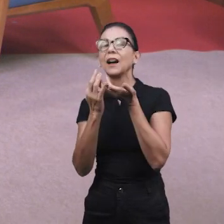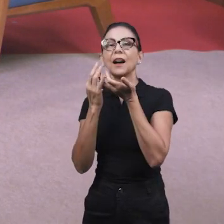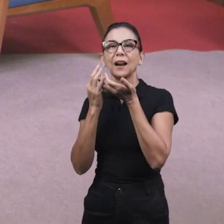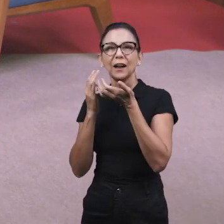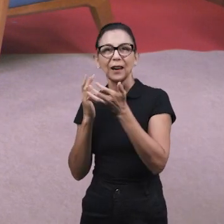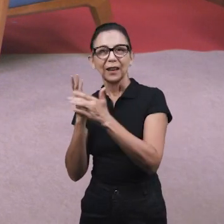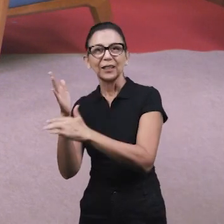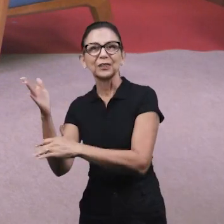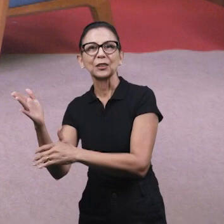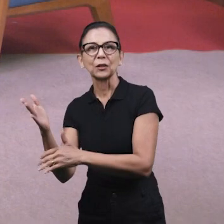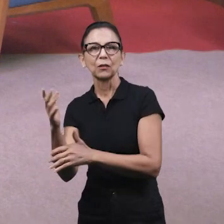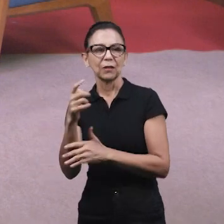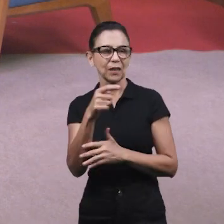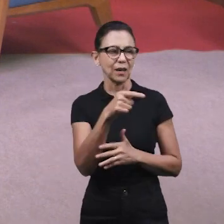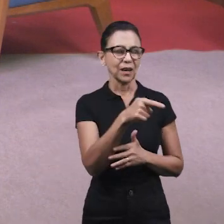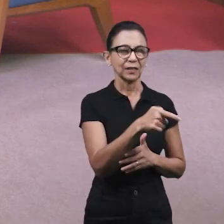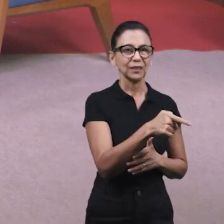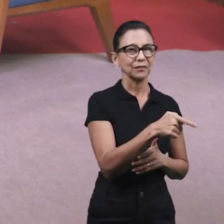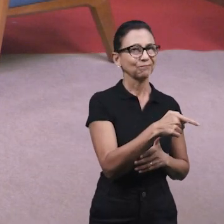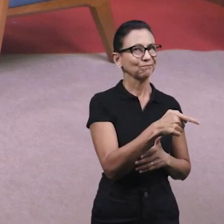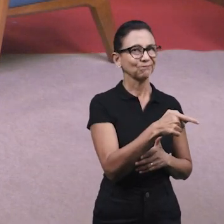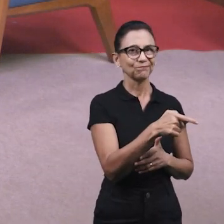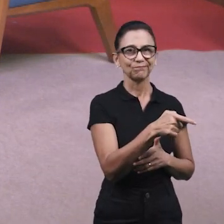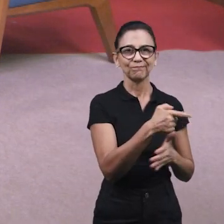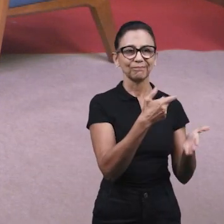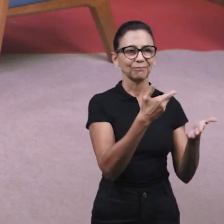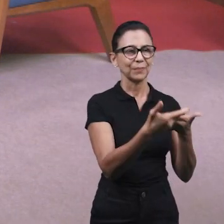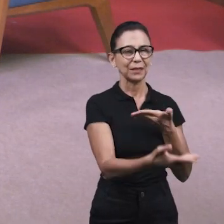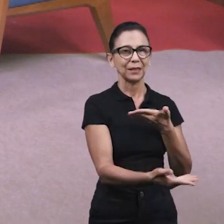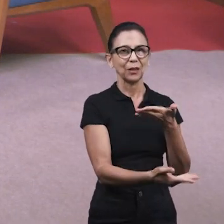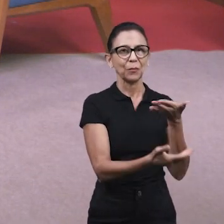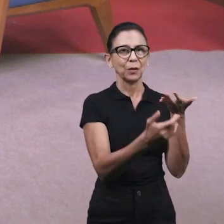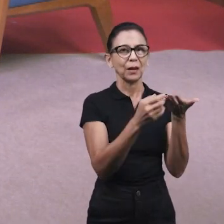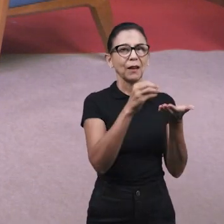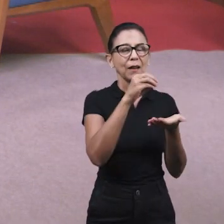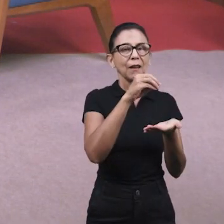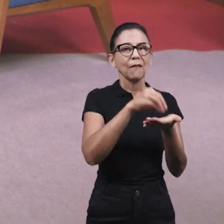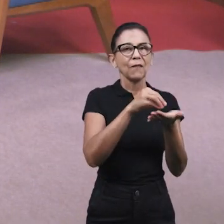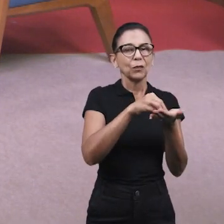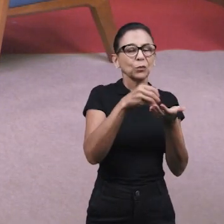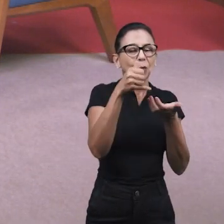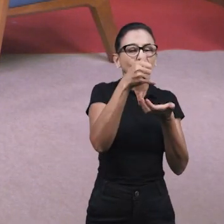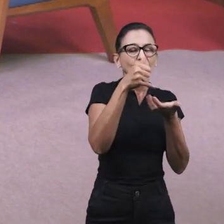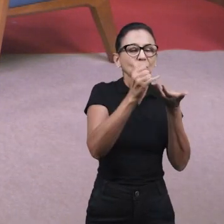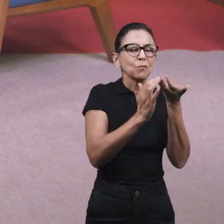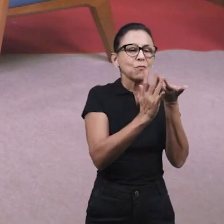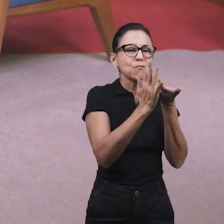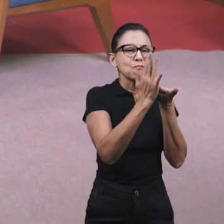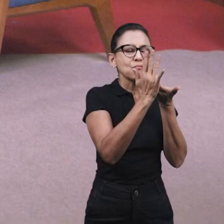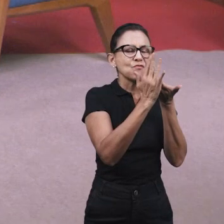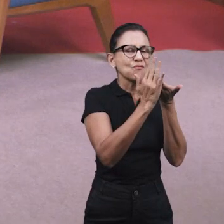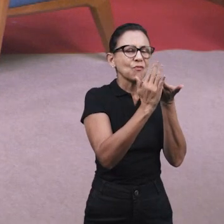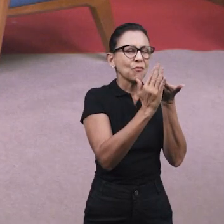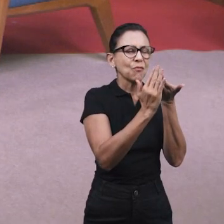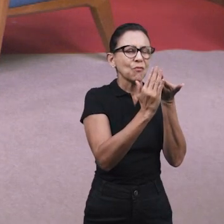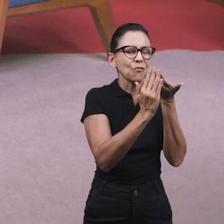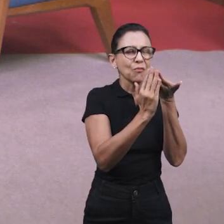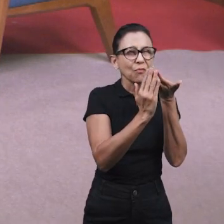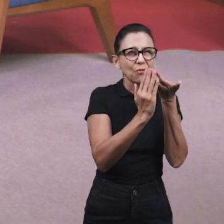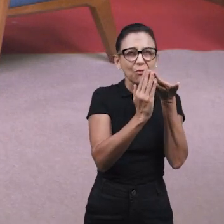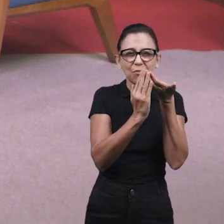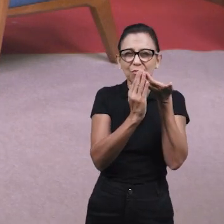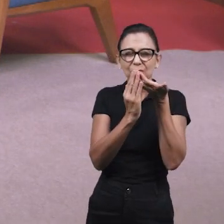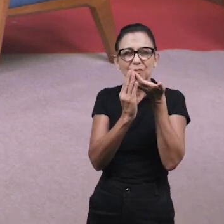vida. Nosso tempo já está se esgotando e eu queria pedir para vocês para fazer uma abordagem bem objetiva acerca de